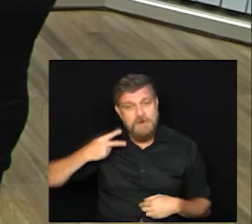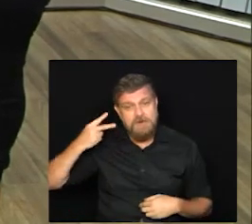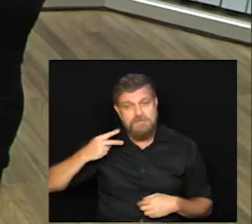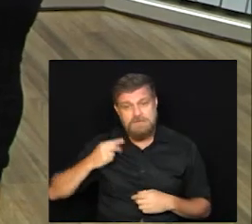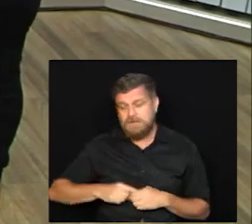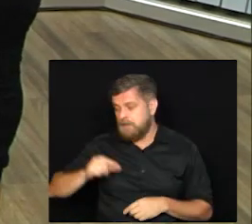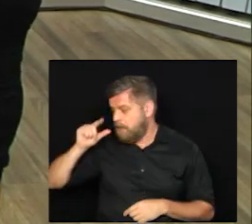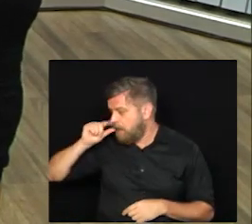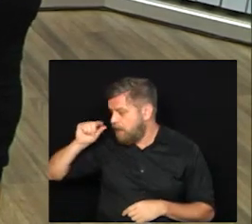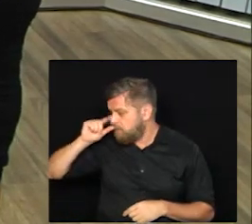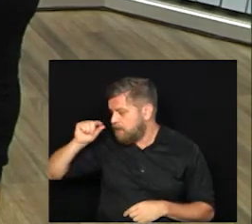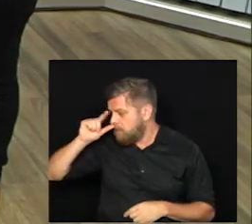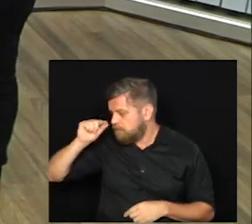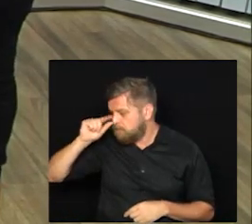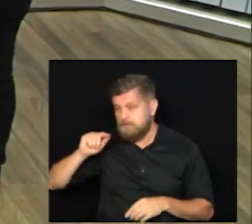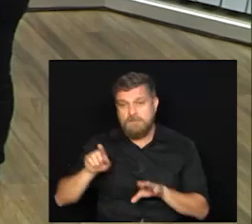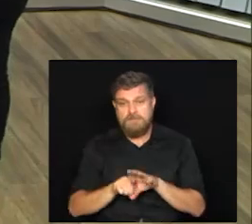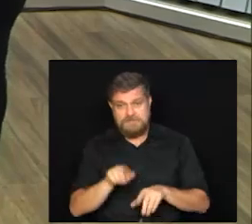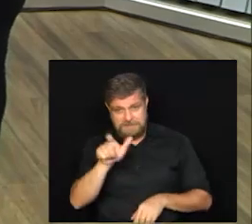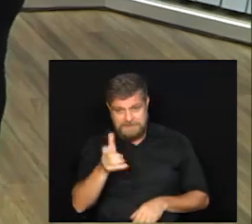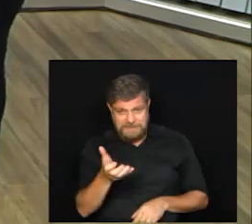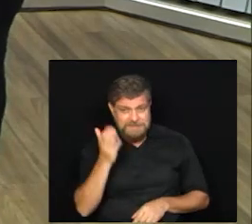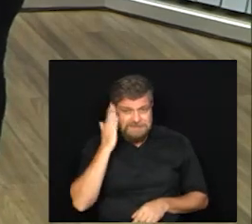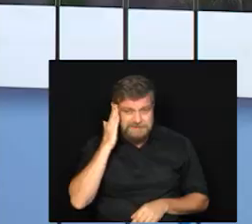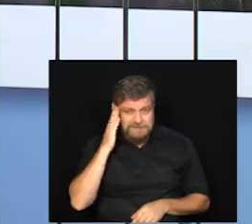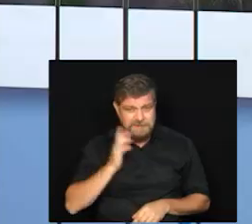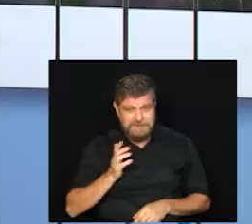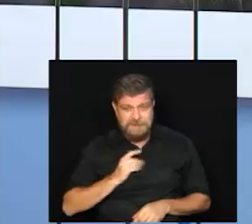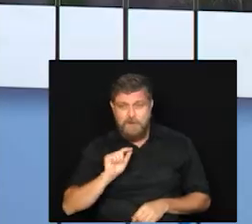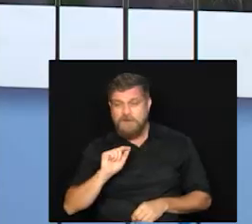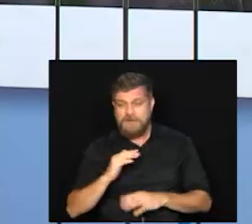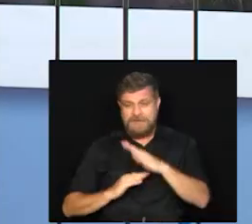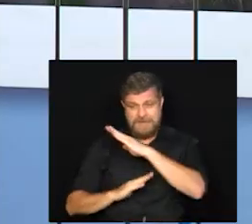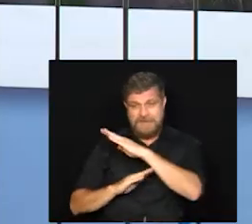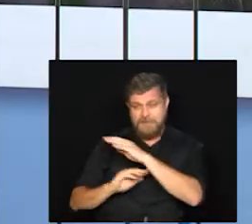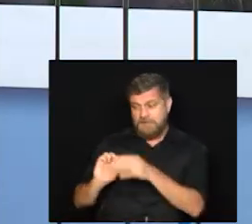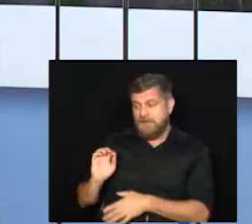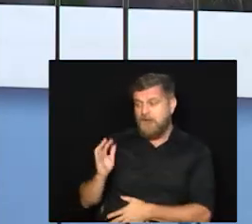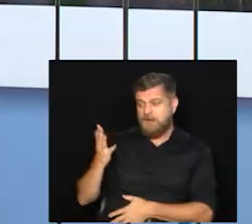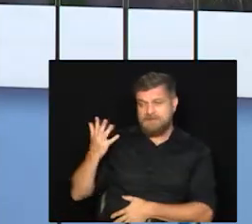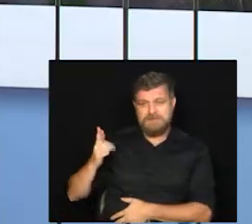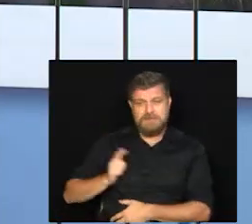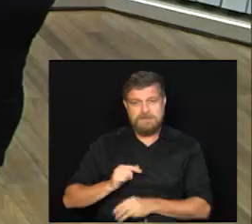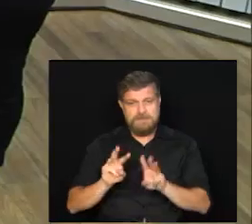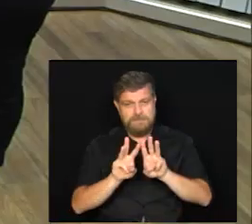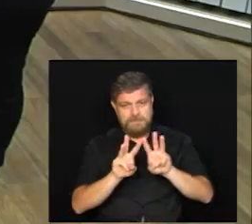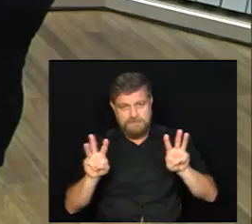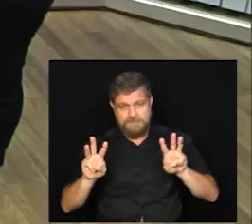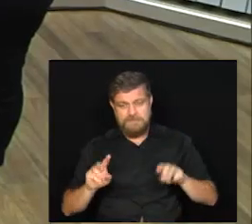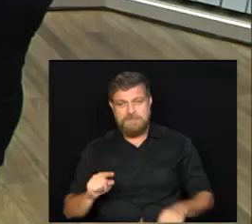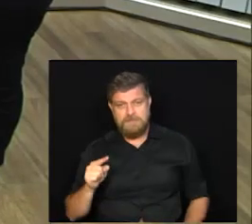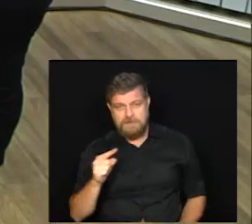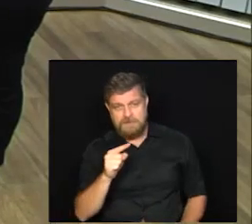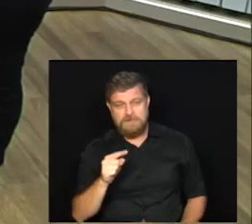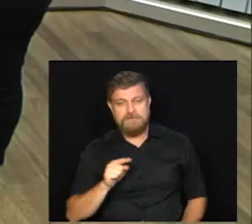Arnaldo Salvetti. E se você quiser saber outros eventos que acontecem aqui na casa, é só entrar no